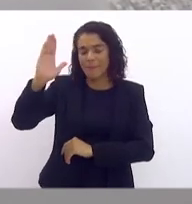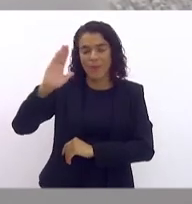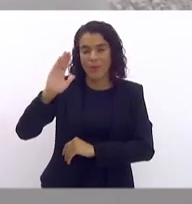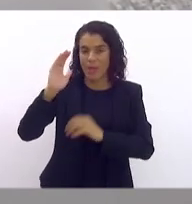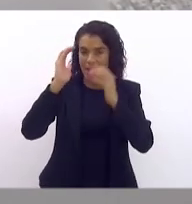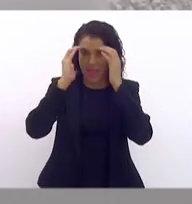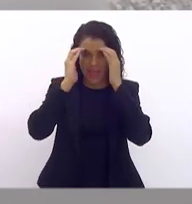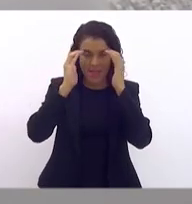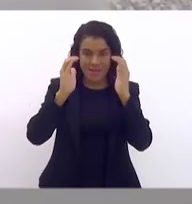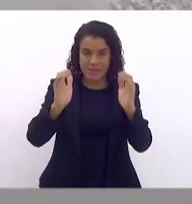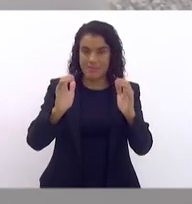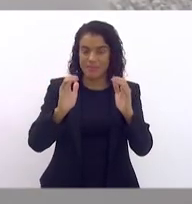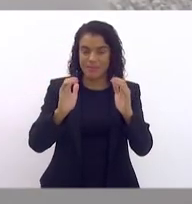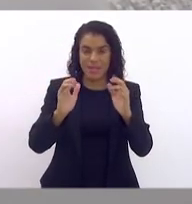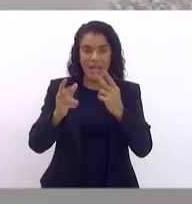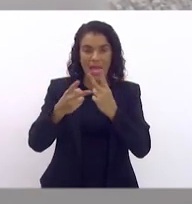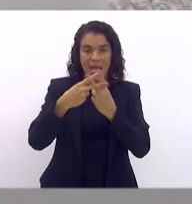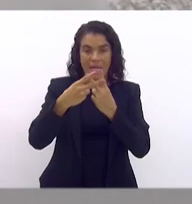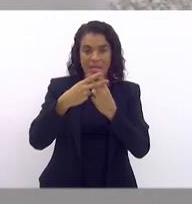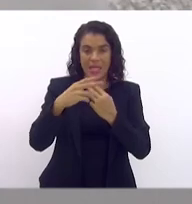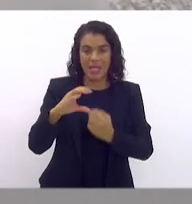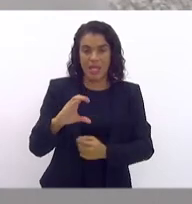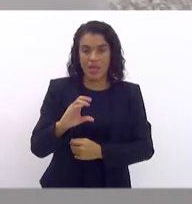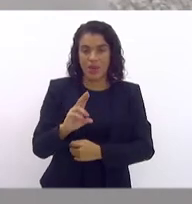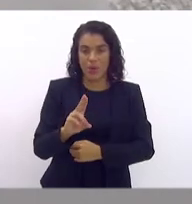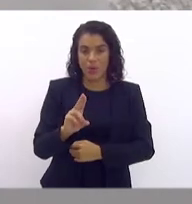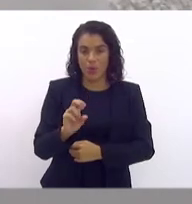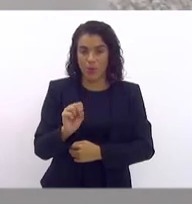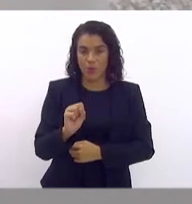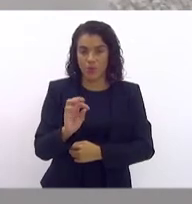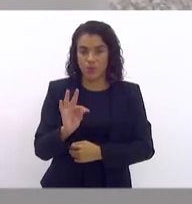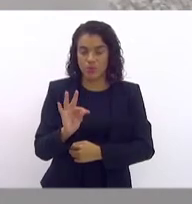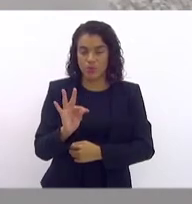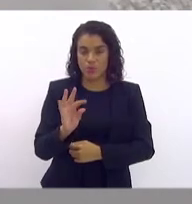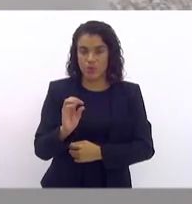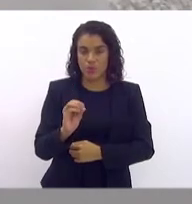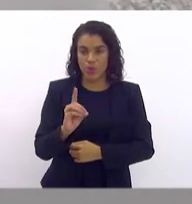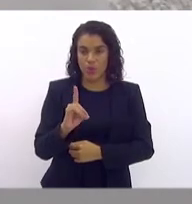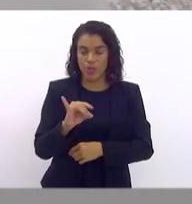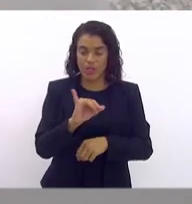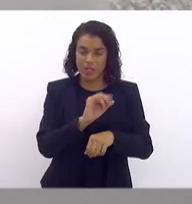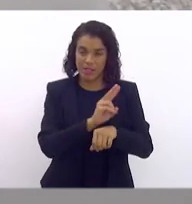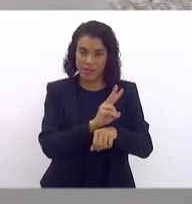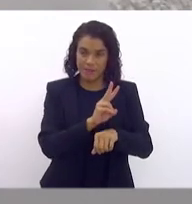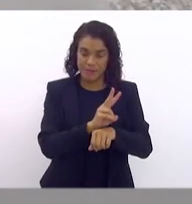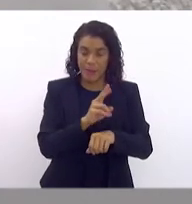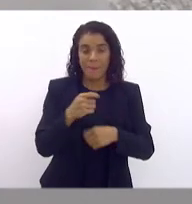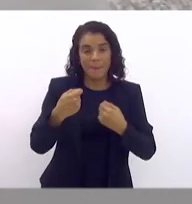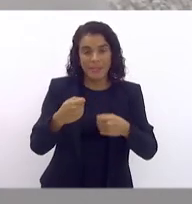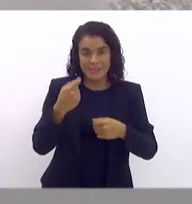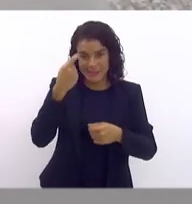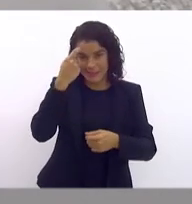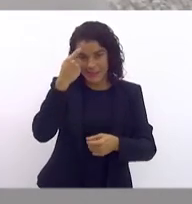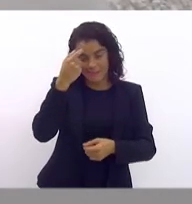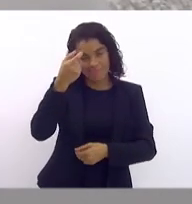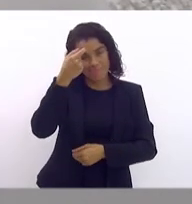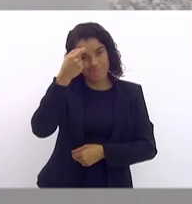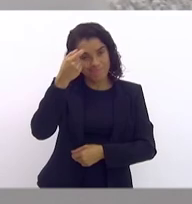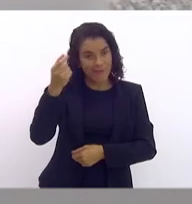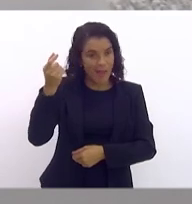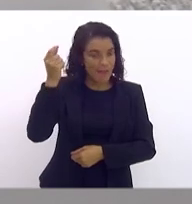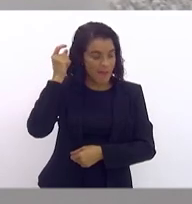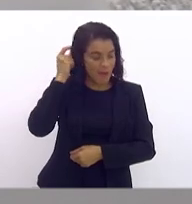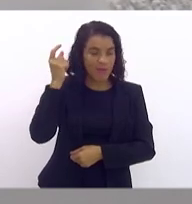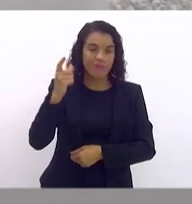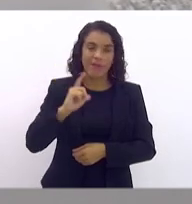à cadeia de Custódia porque a cadeia de Custódia da prova ela também se aplica às provas dependente da memória Então eu preciso ter